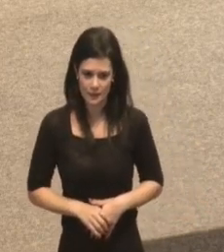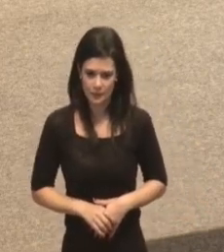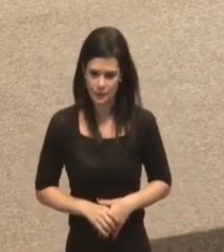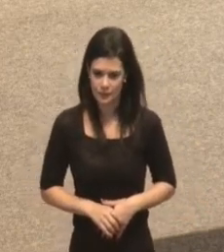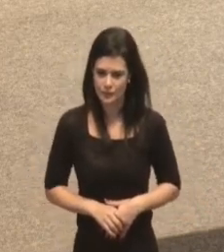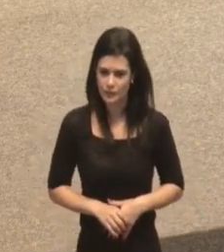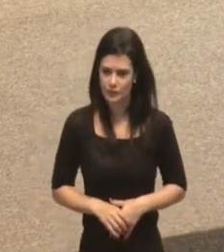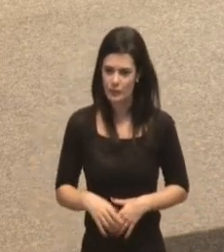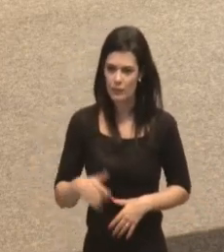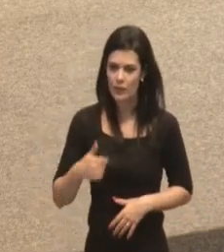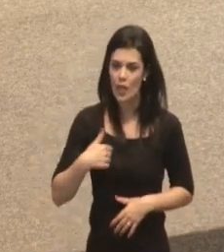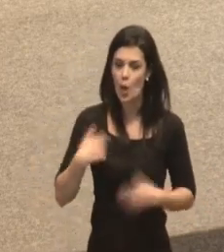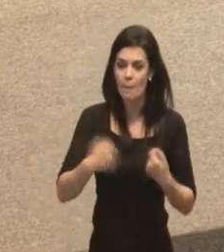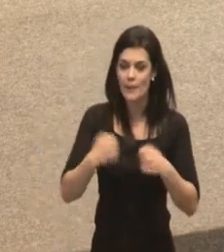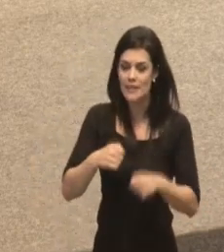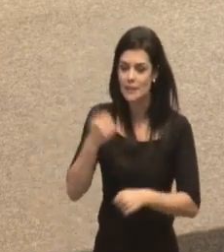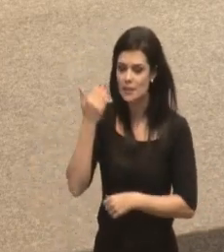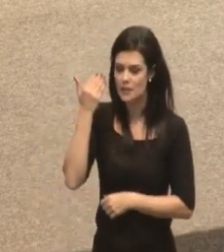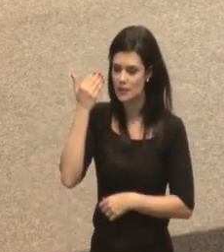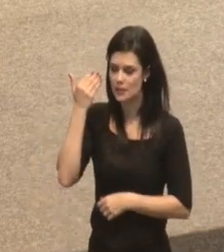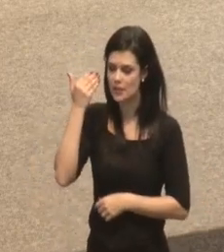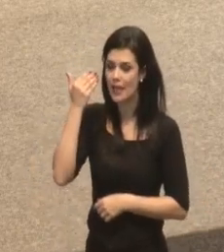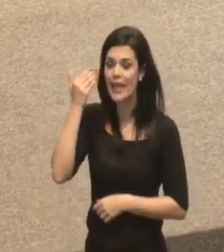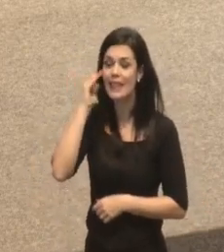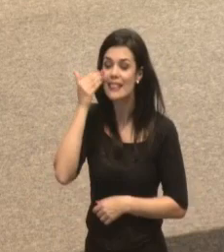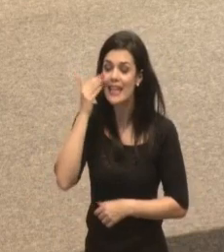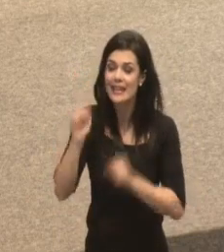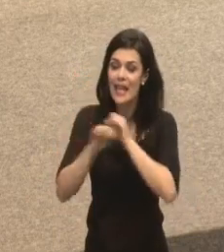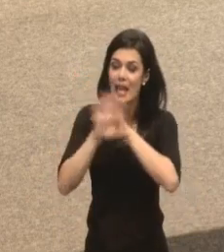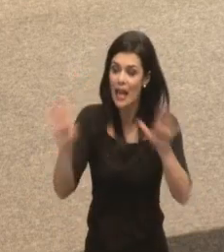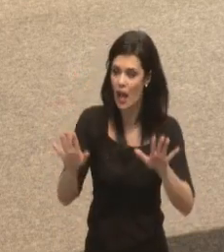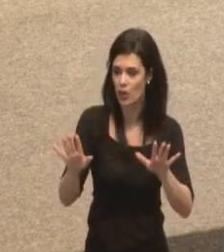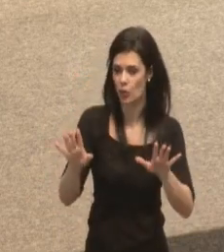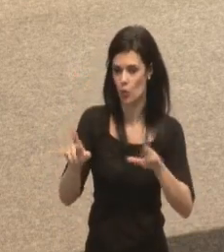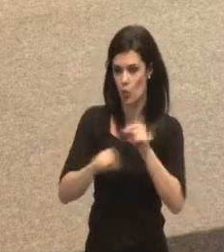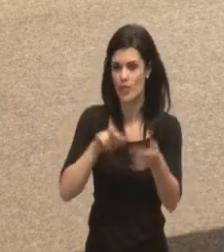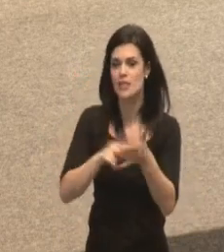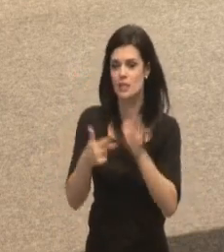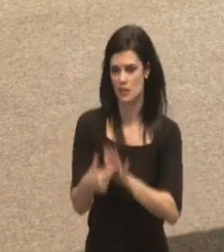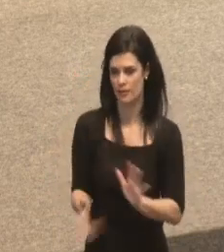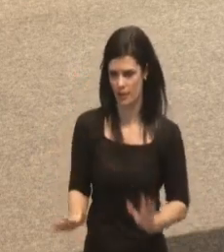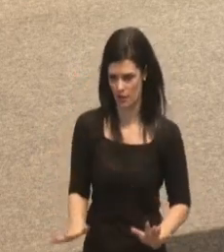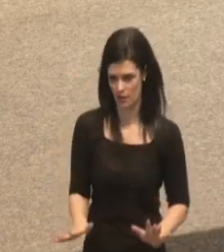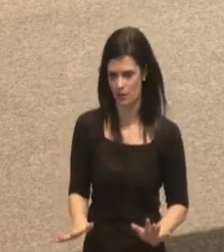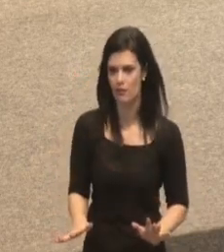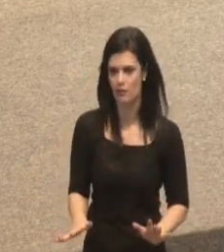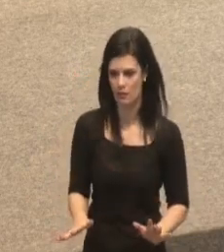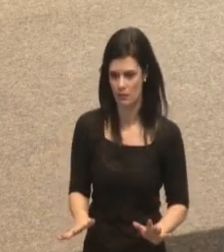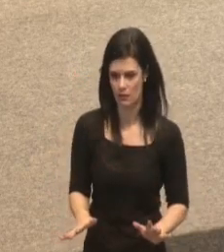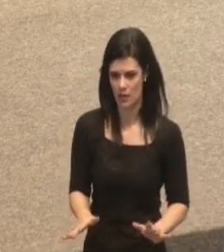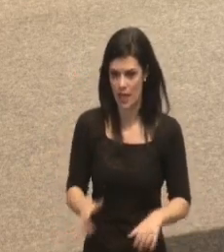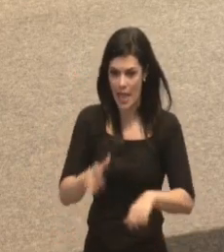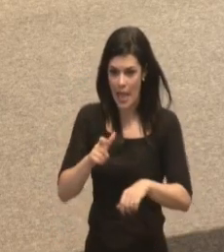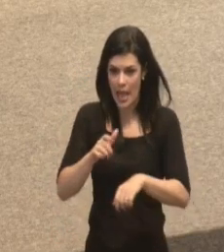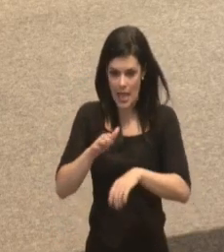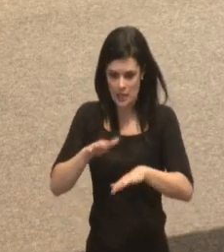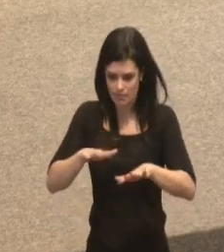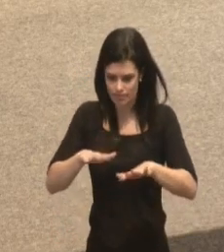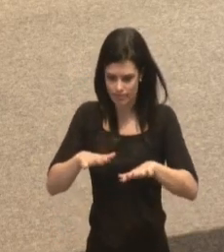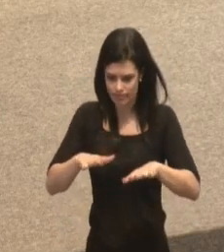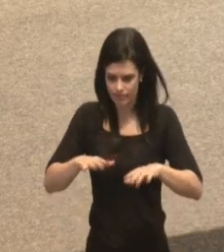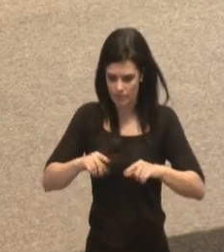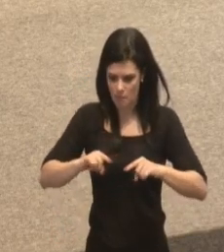A gente precisa entender o que é isso, como crentes, como povo de Deus. Esse movimento de multiplicação da palavra de Deus,